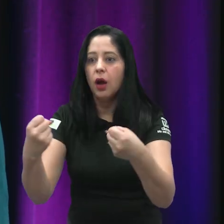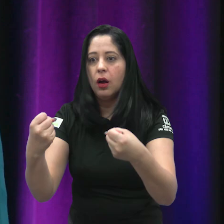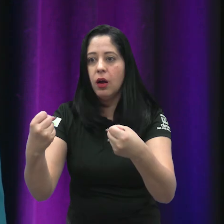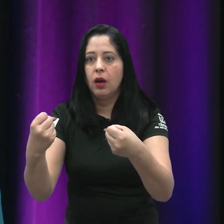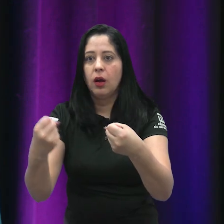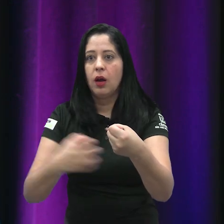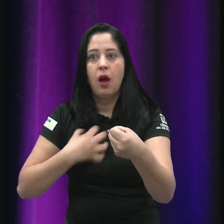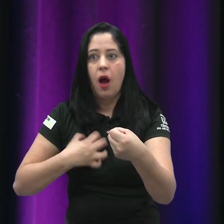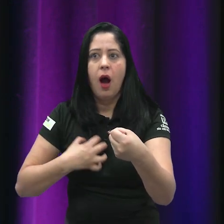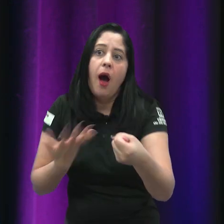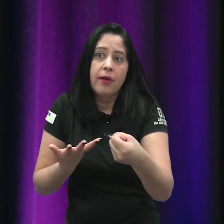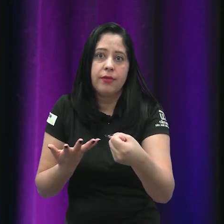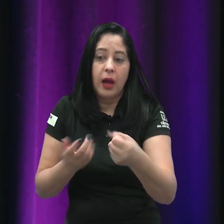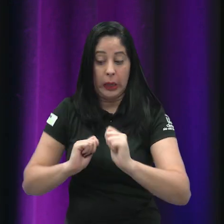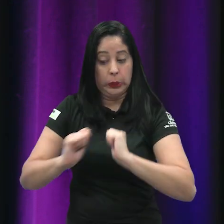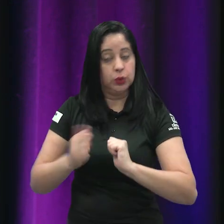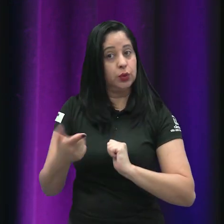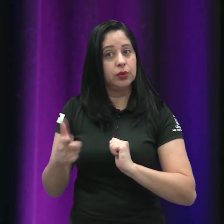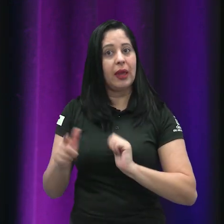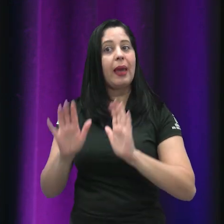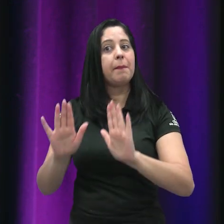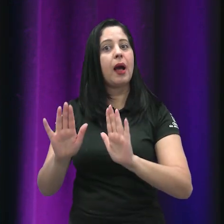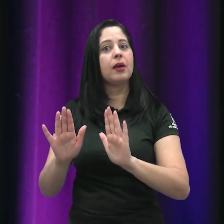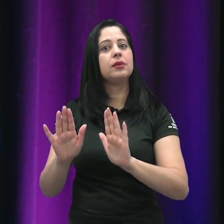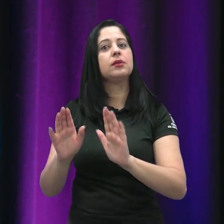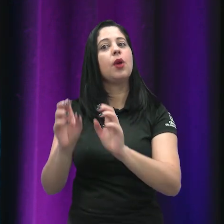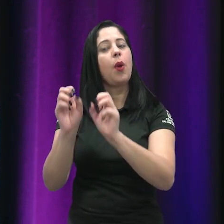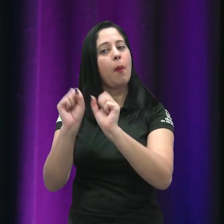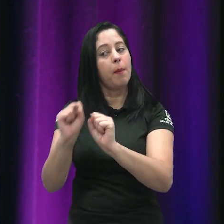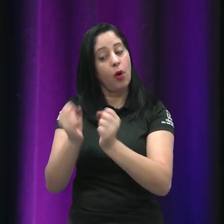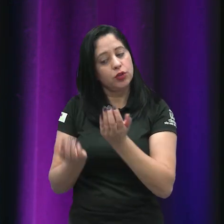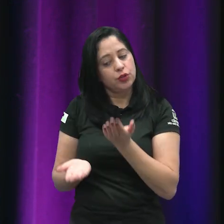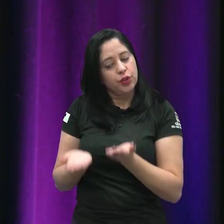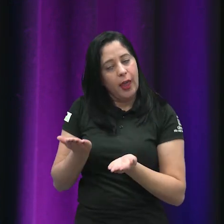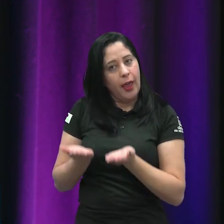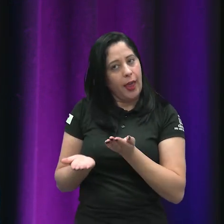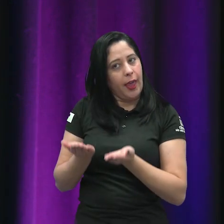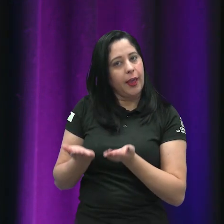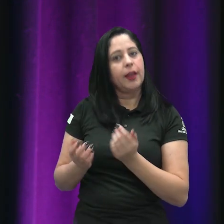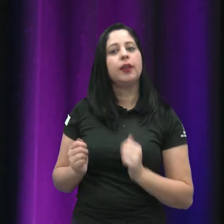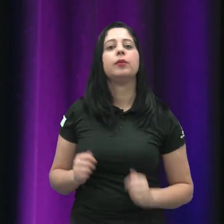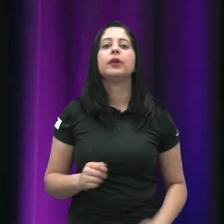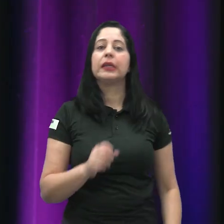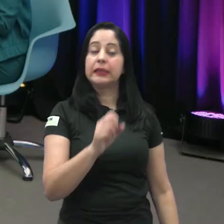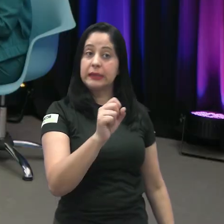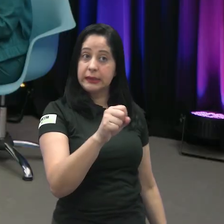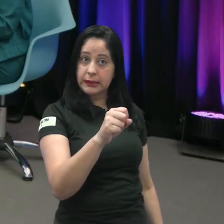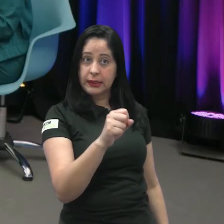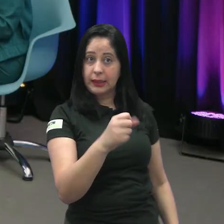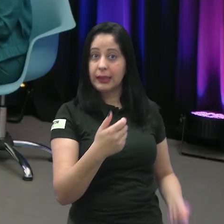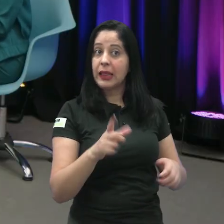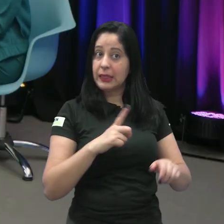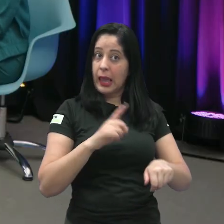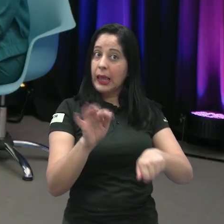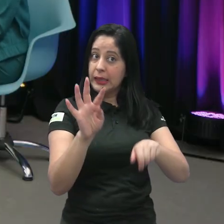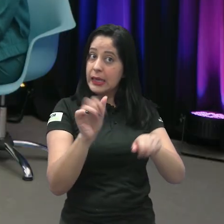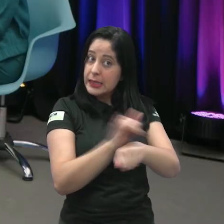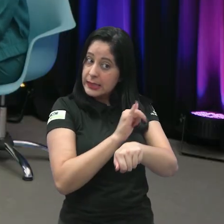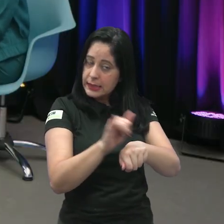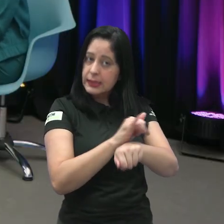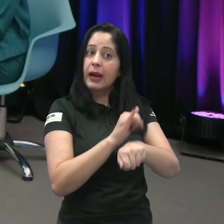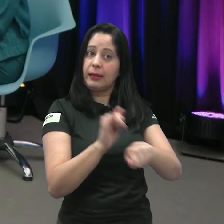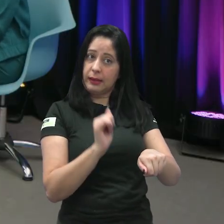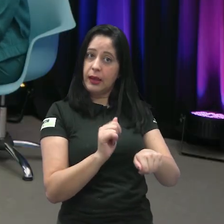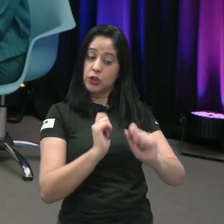não tem como você controlar a sua raiva. Mas tem como eu aprender a administrar esse sentimento que acontece dentro de mim. Para isso eu falo que existe técnica, né? E uma